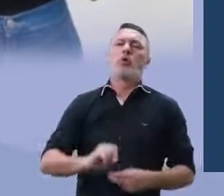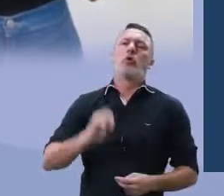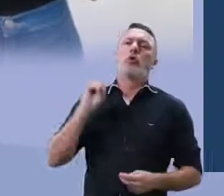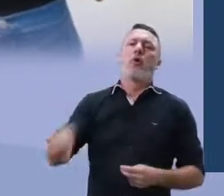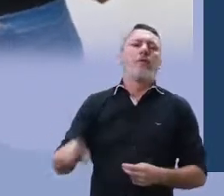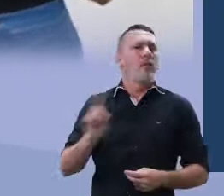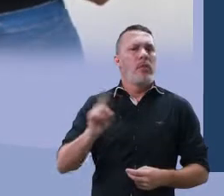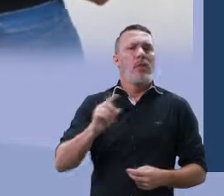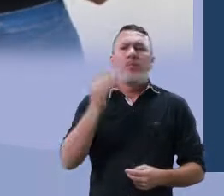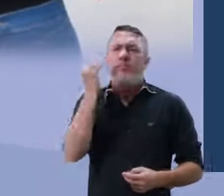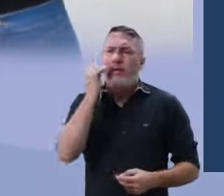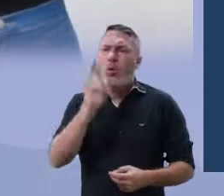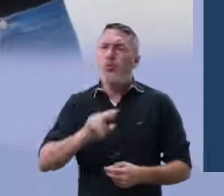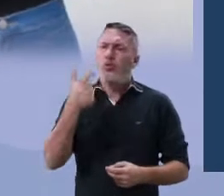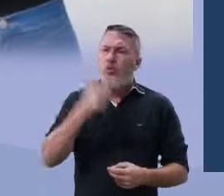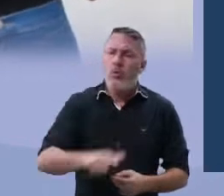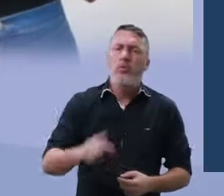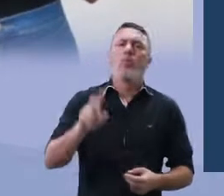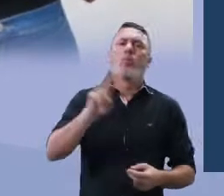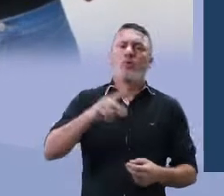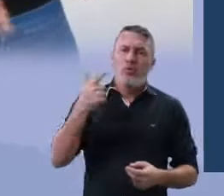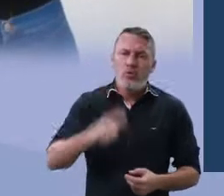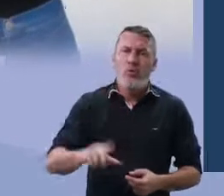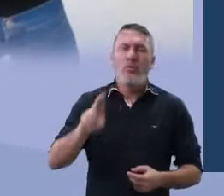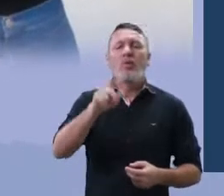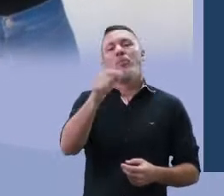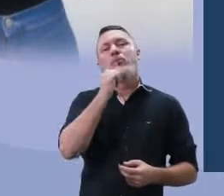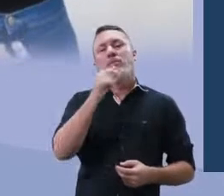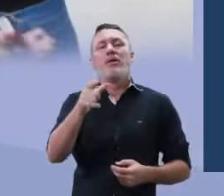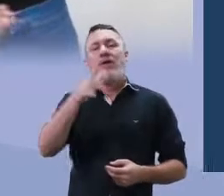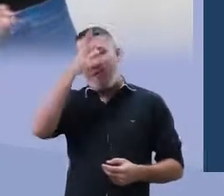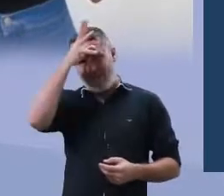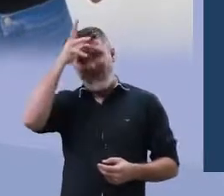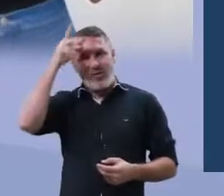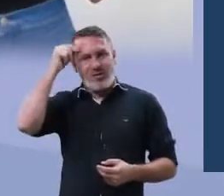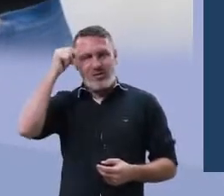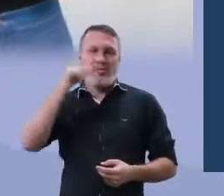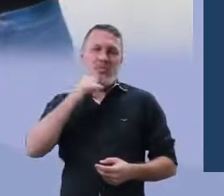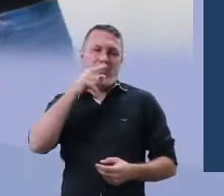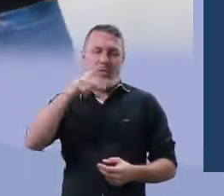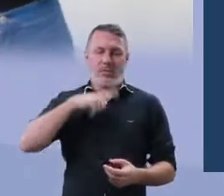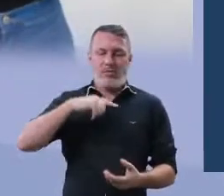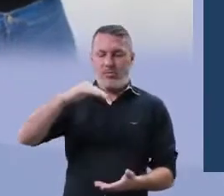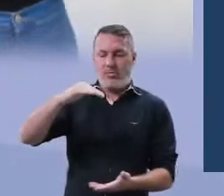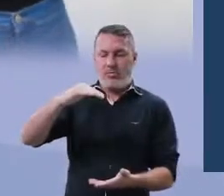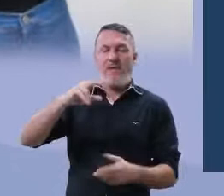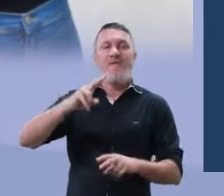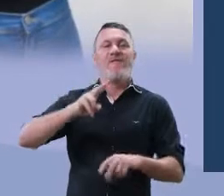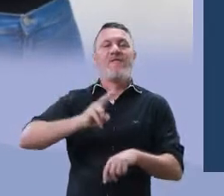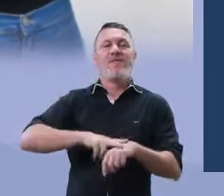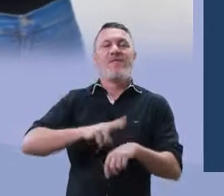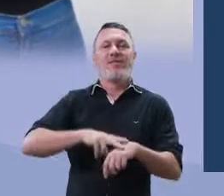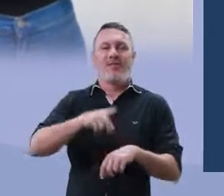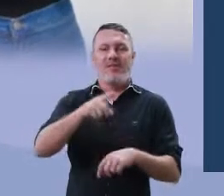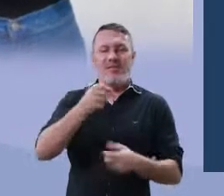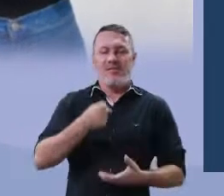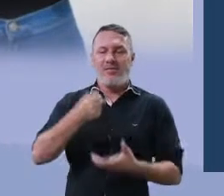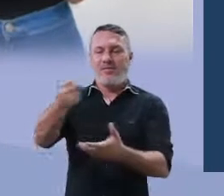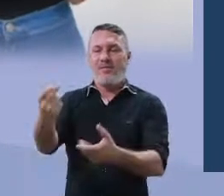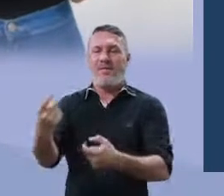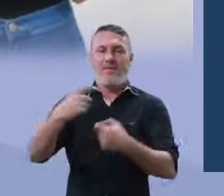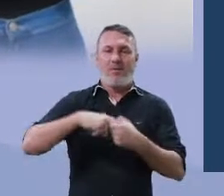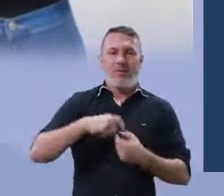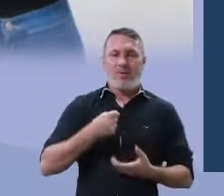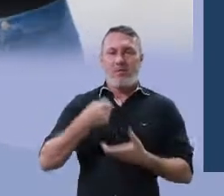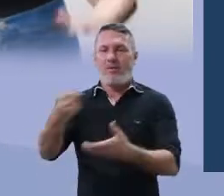Ao invés de descartar um material, procure utilizá-lo novamente. Quando eu tomo um refrigerante, por exemplo, um refrigerante numa garrafa